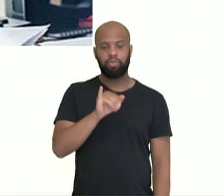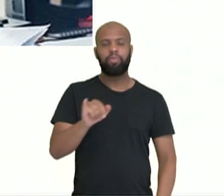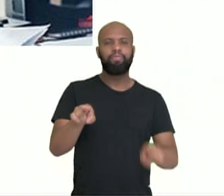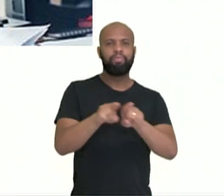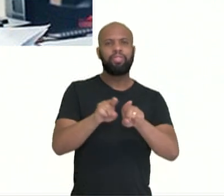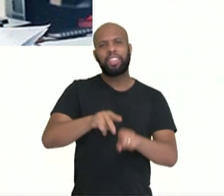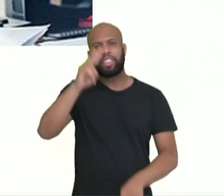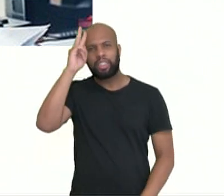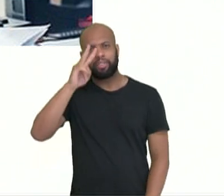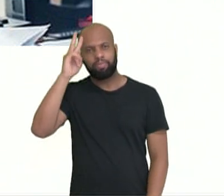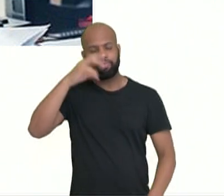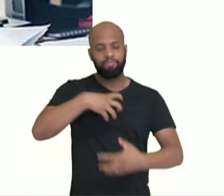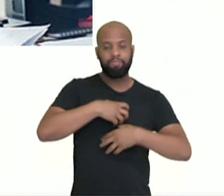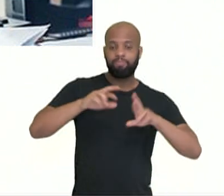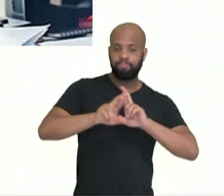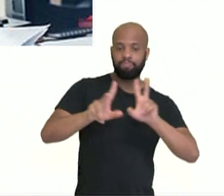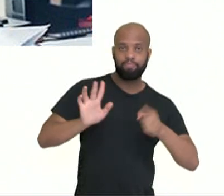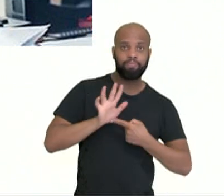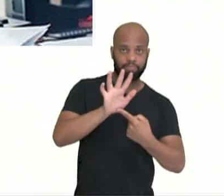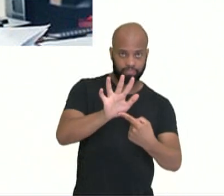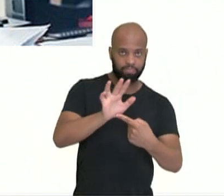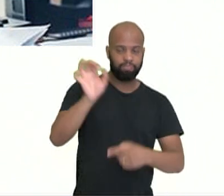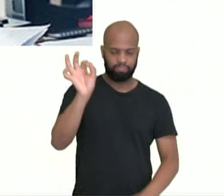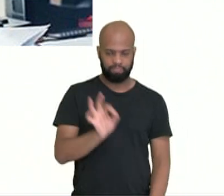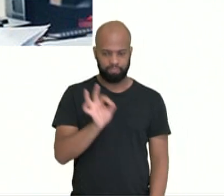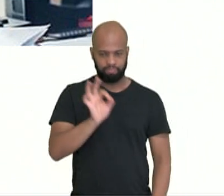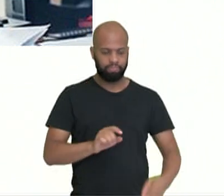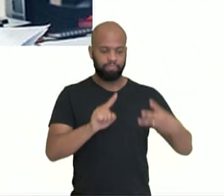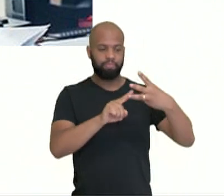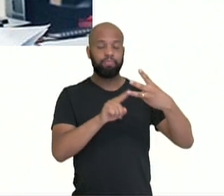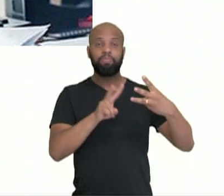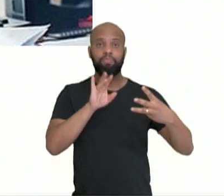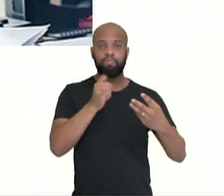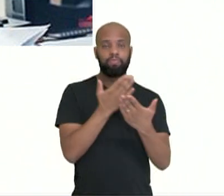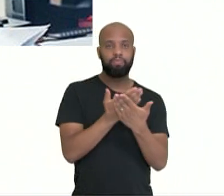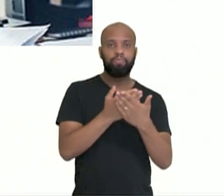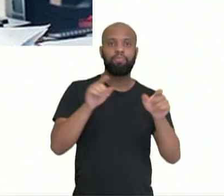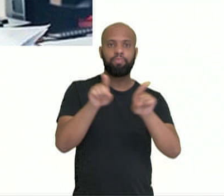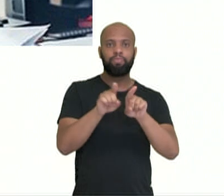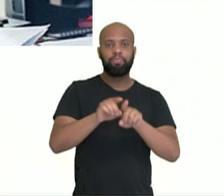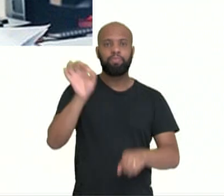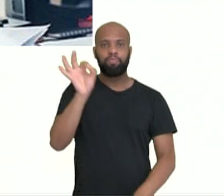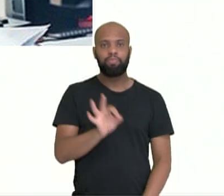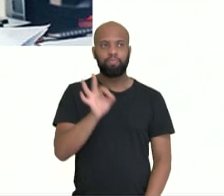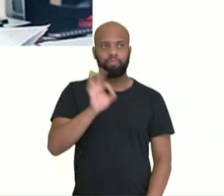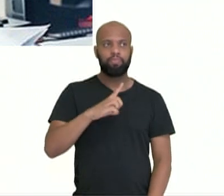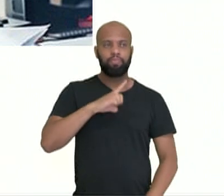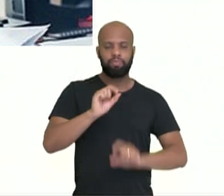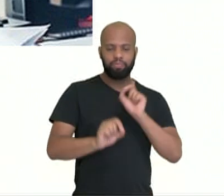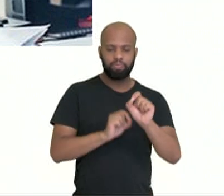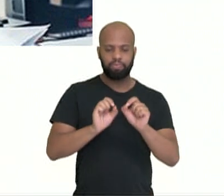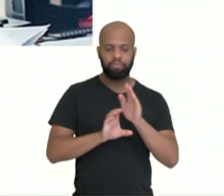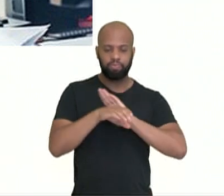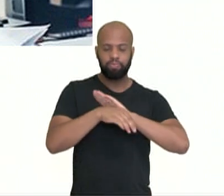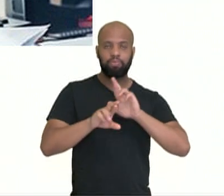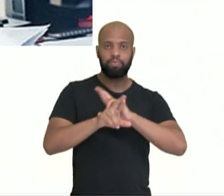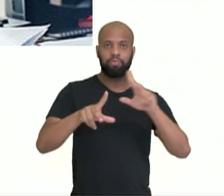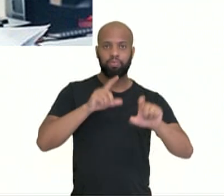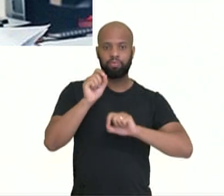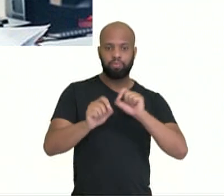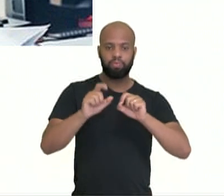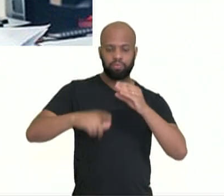tipos de apresentação da porcentagem e vamos trabalhar a porcentagem tratando de um conceito diferenciado que se